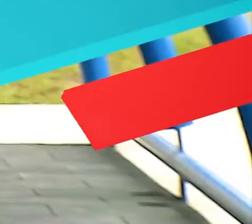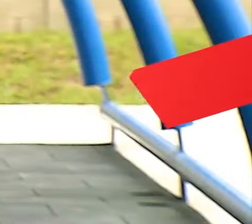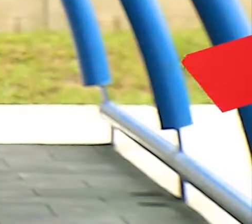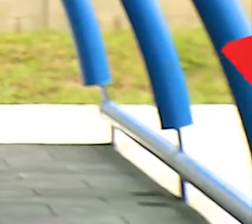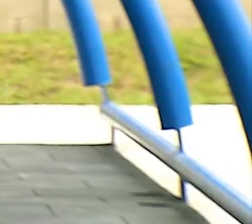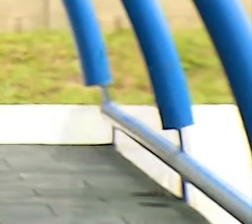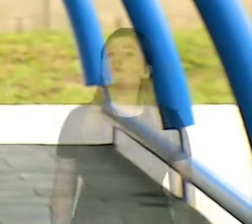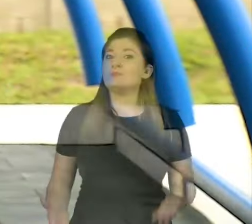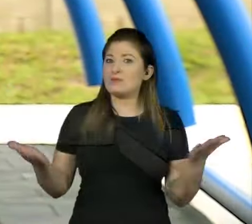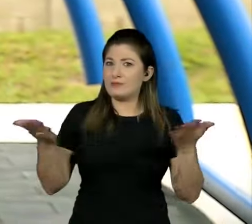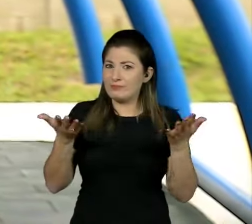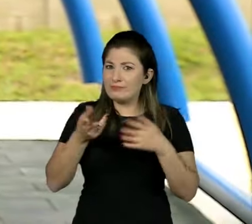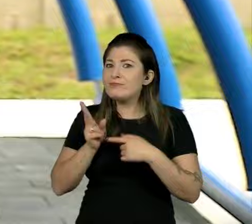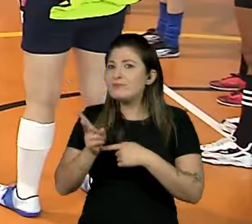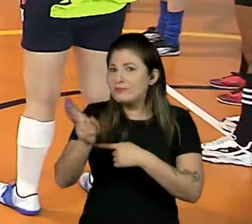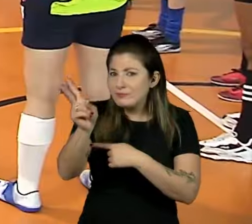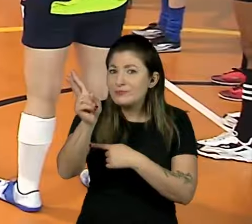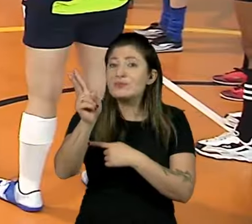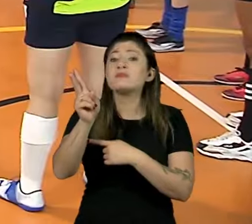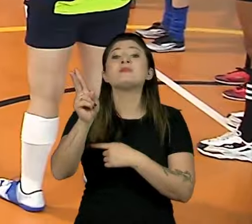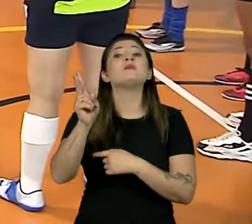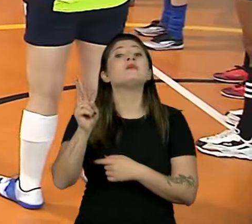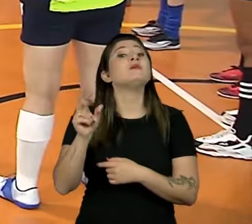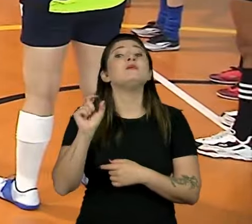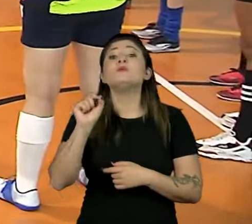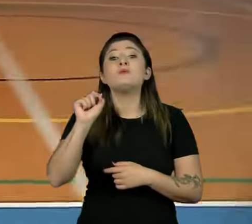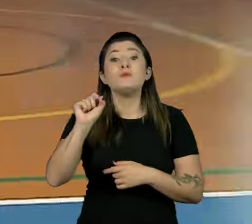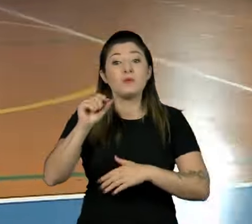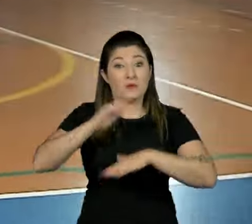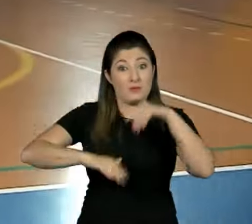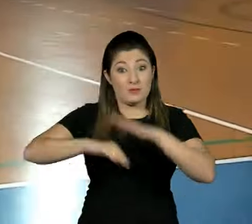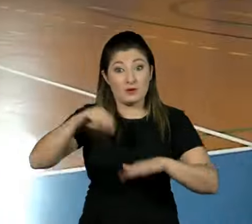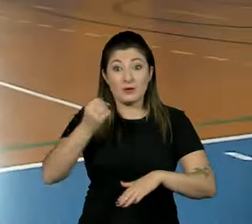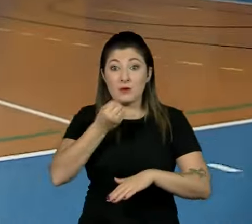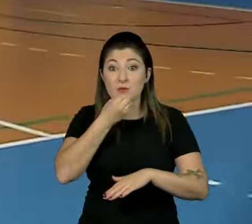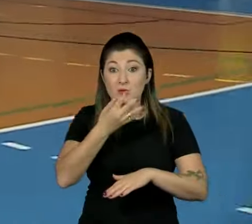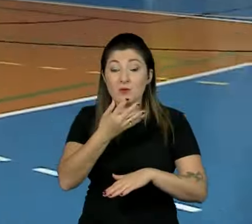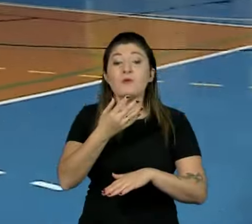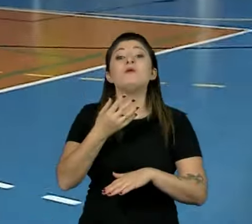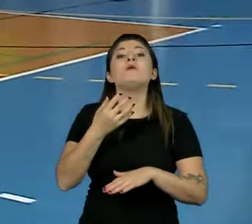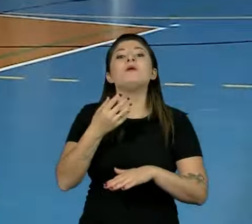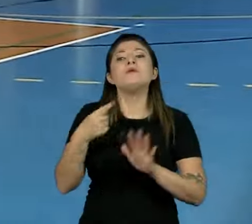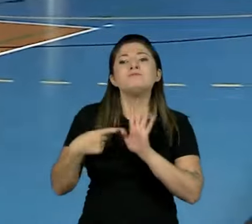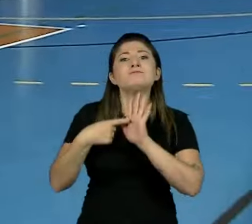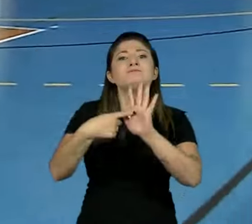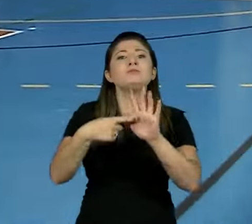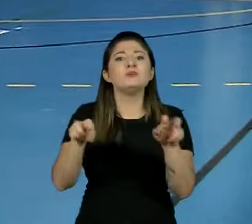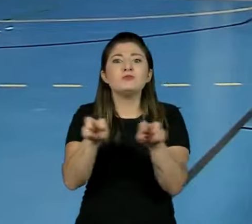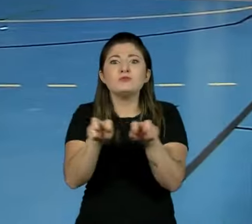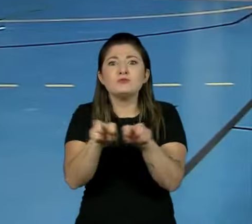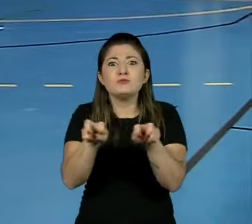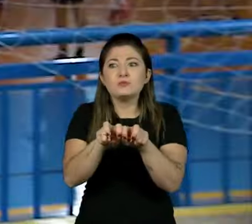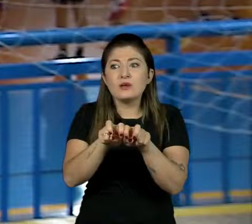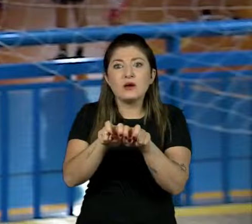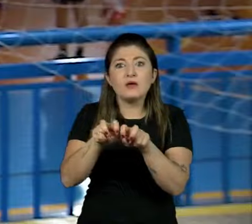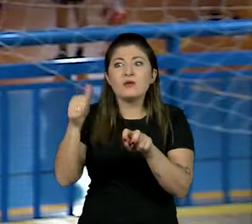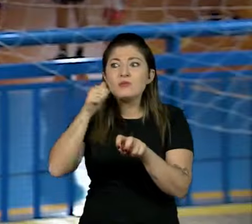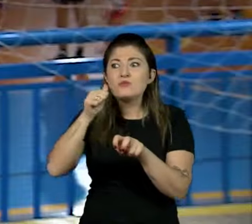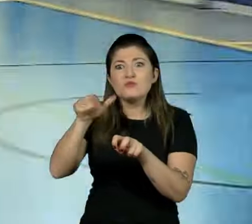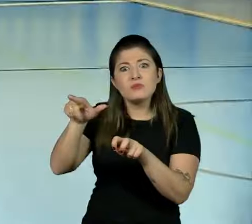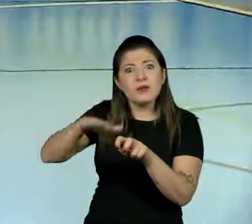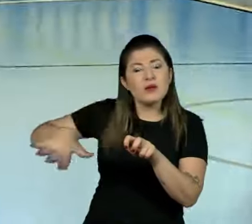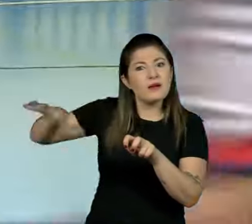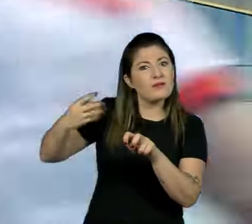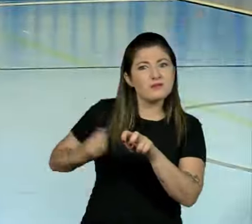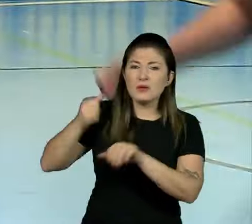E ainda hoje vamos acompanhar aqui no Boas Práticas como o futsal mudou a vida dessas mulheres. Trazer